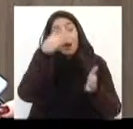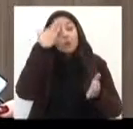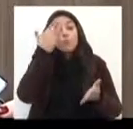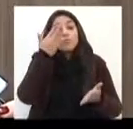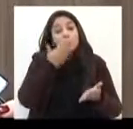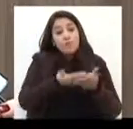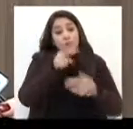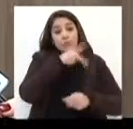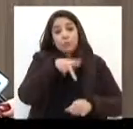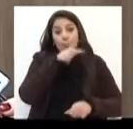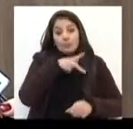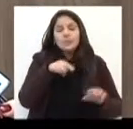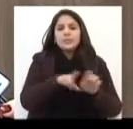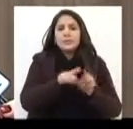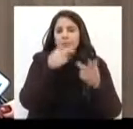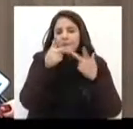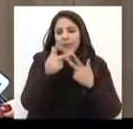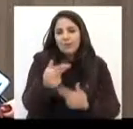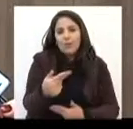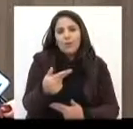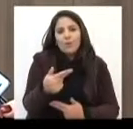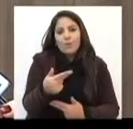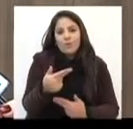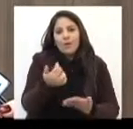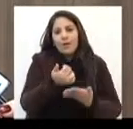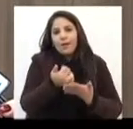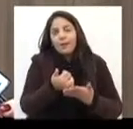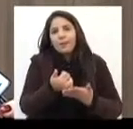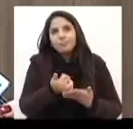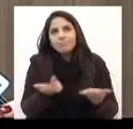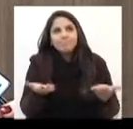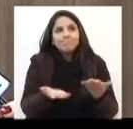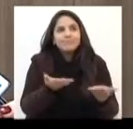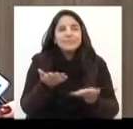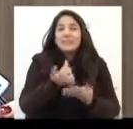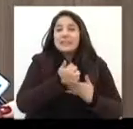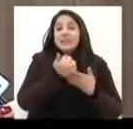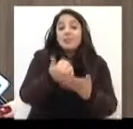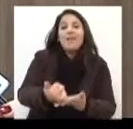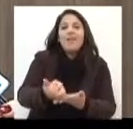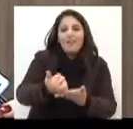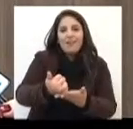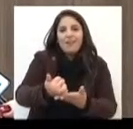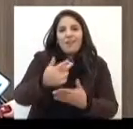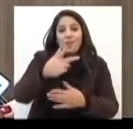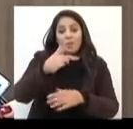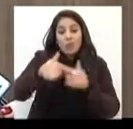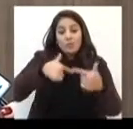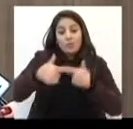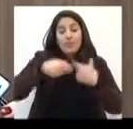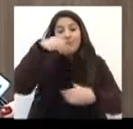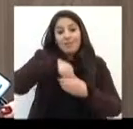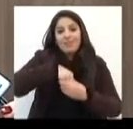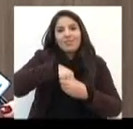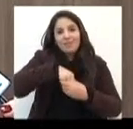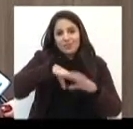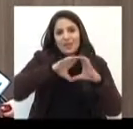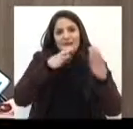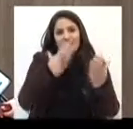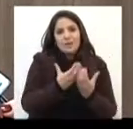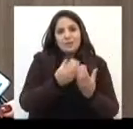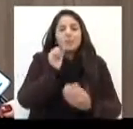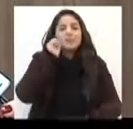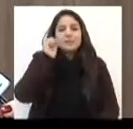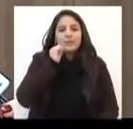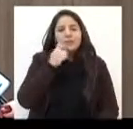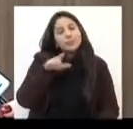do país e, consequentemente, levar o trabalho para dentro da Câmara e do Senado e, com isso,